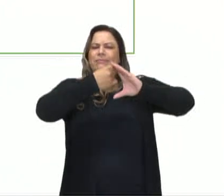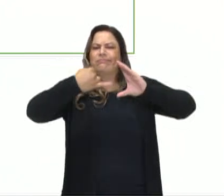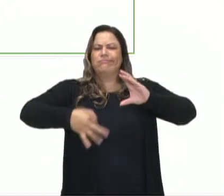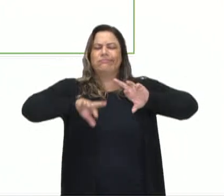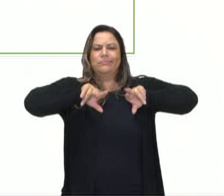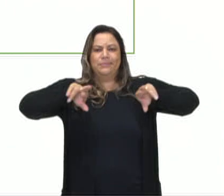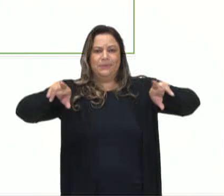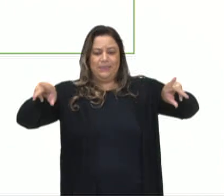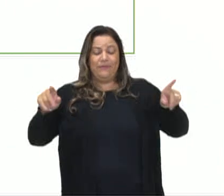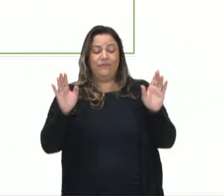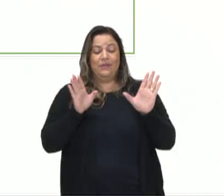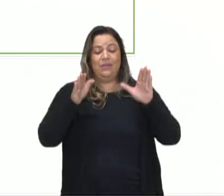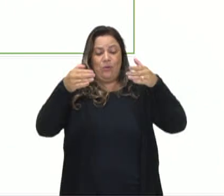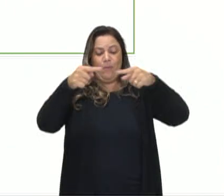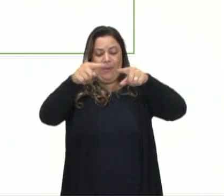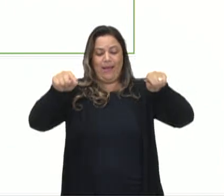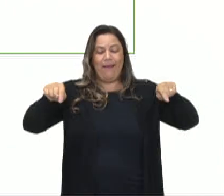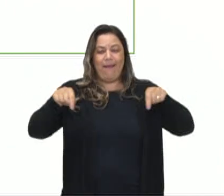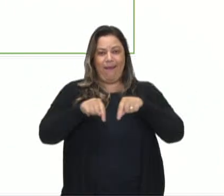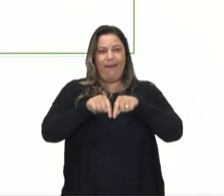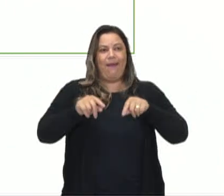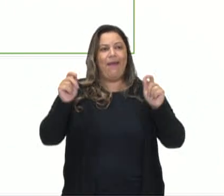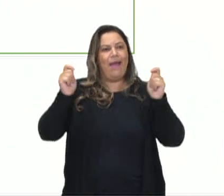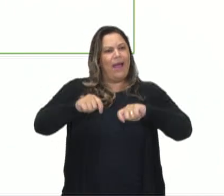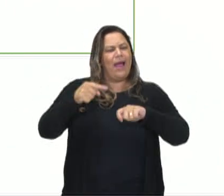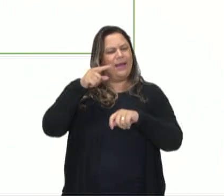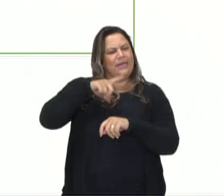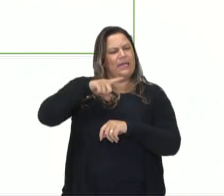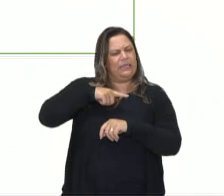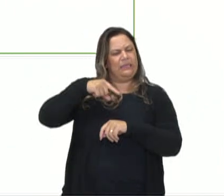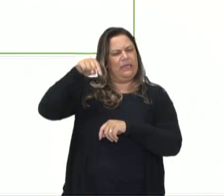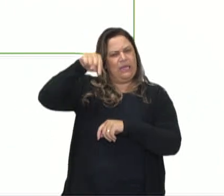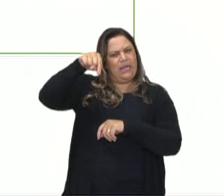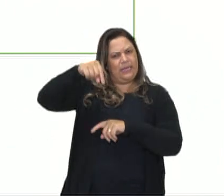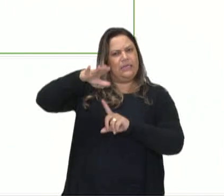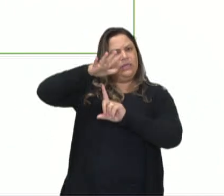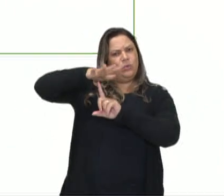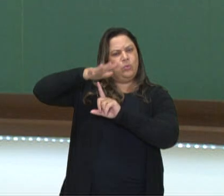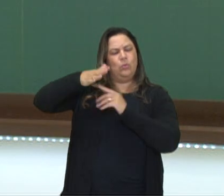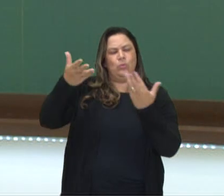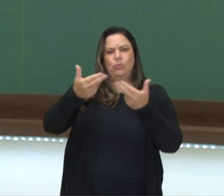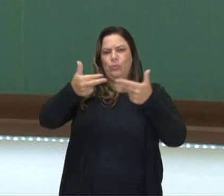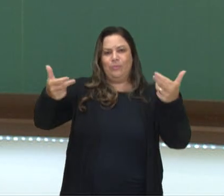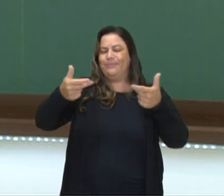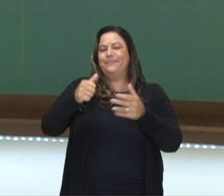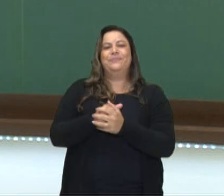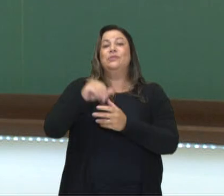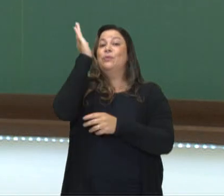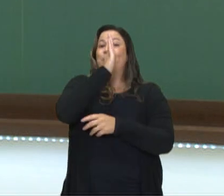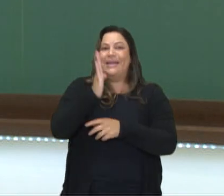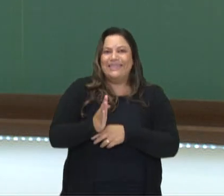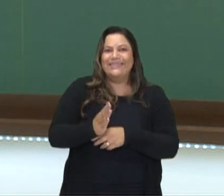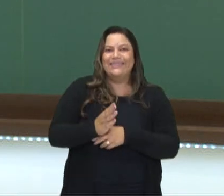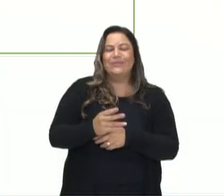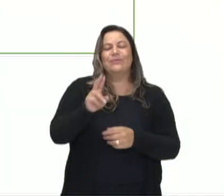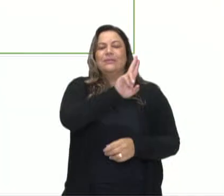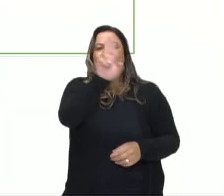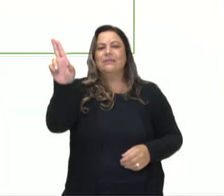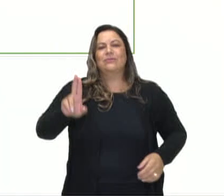hotspot da biodiversidade. Existe alguma área assim no Brasil? Cite o nome. Vai lá,